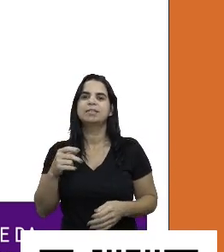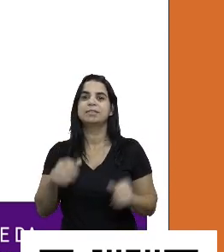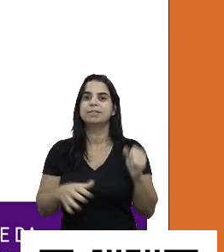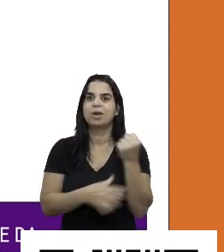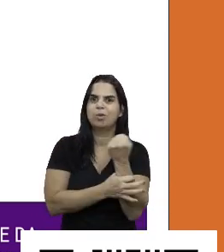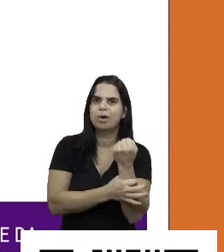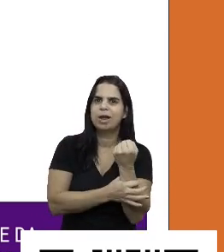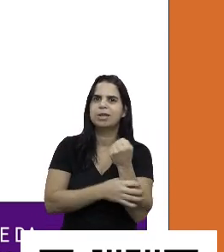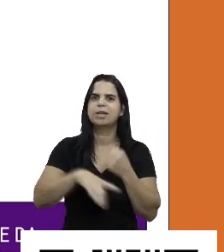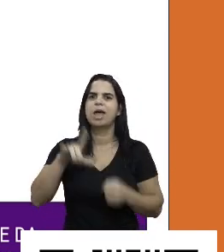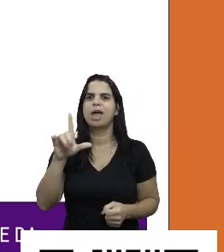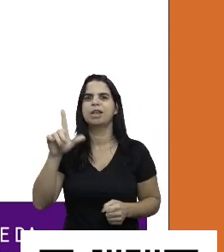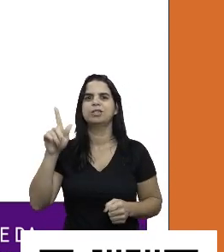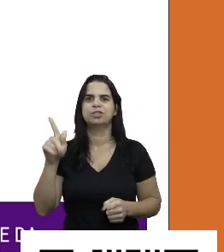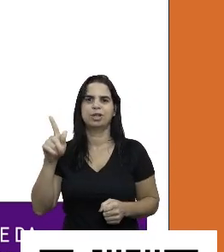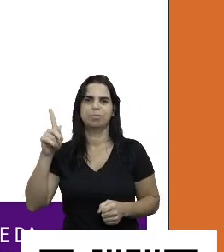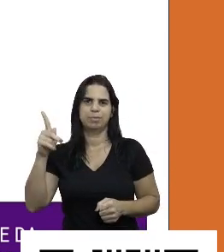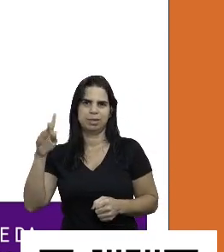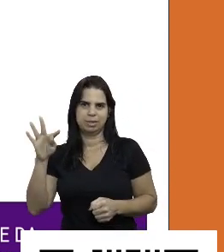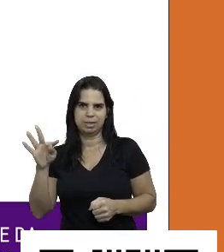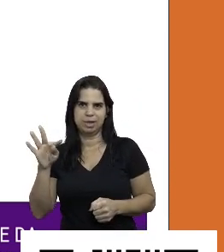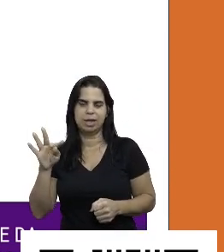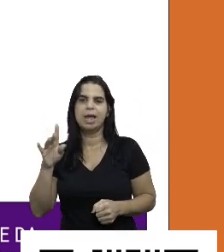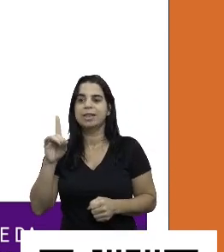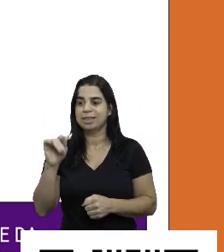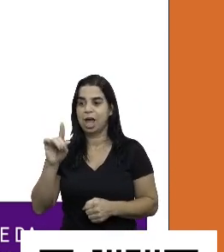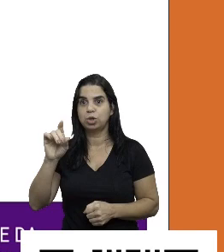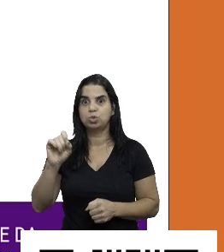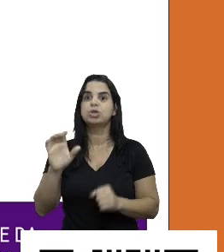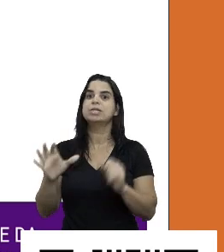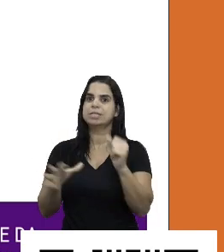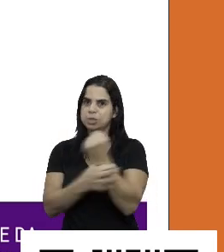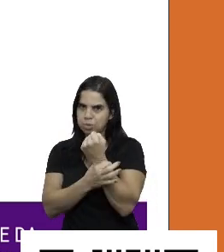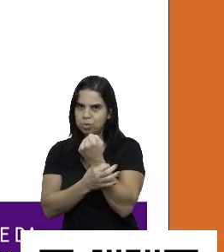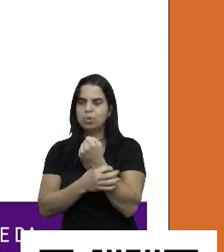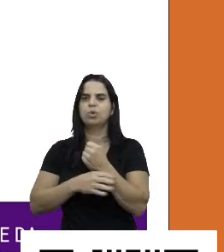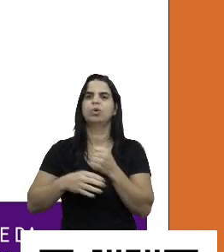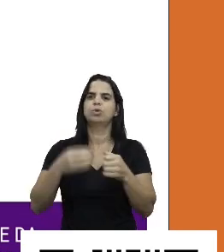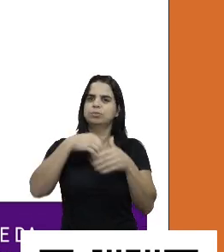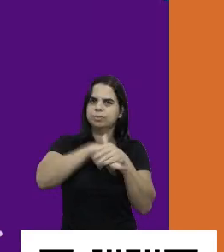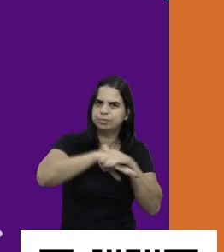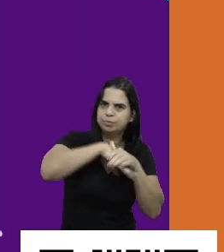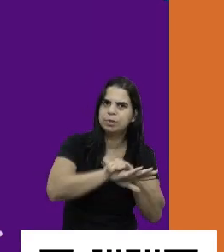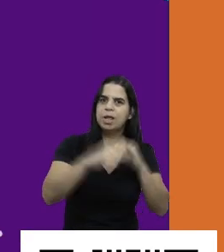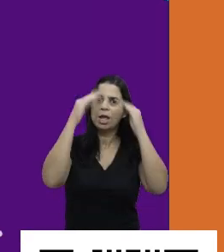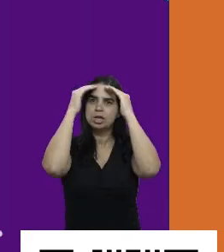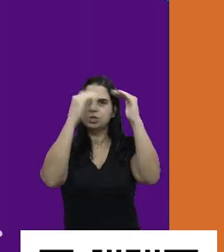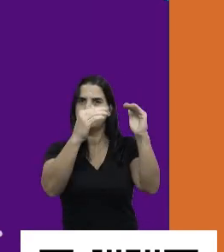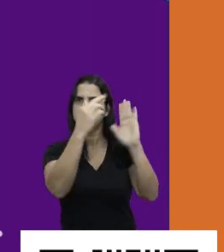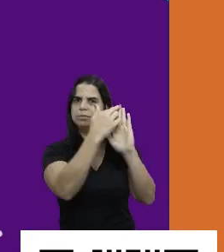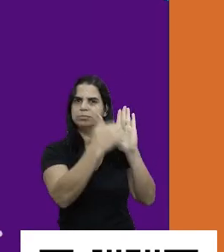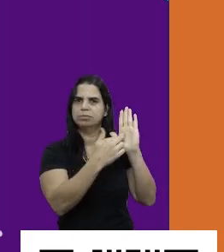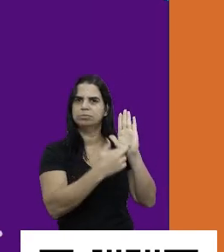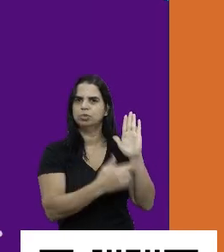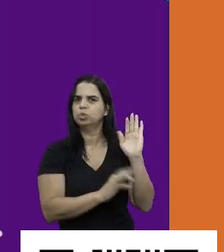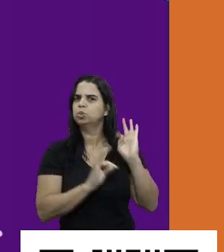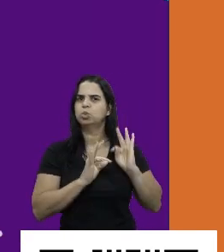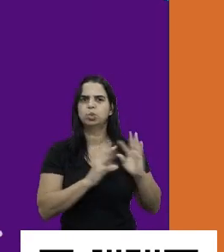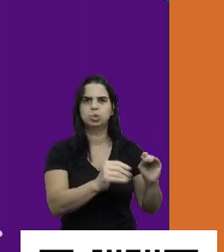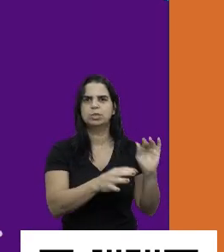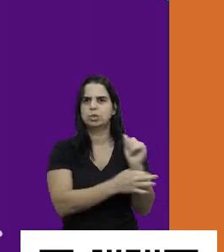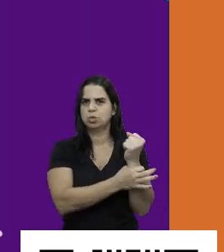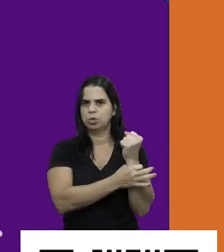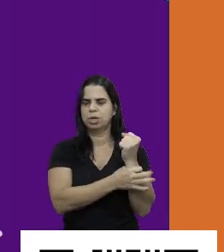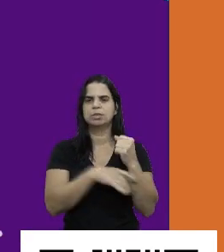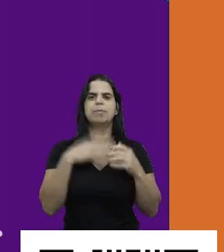é garantir que esse dado esteja armazenado de forma segura estruturada e respeitando todas as regulações aí de segurança Mas